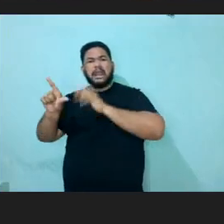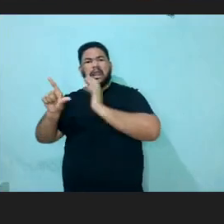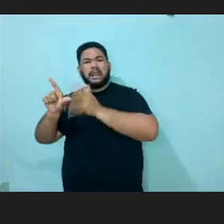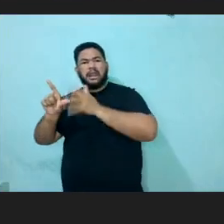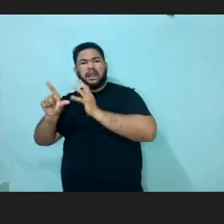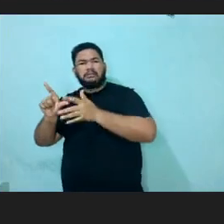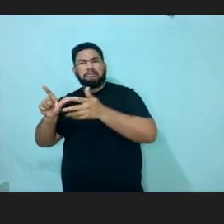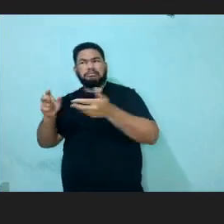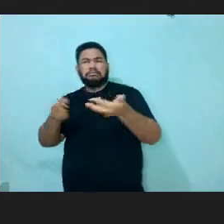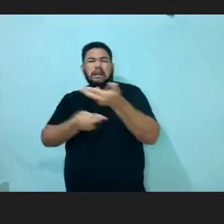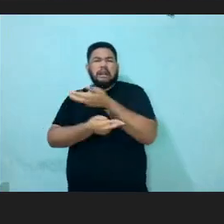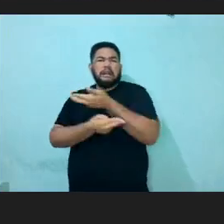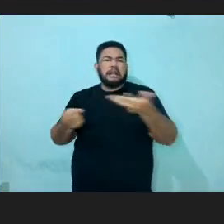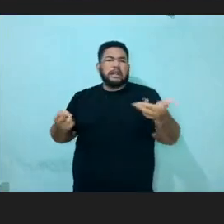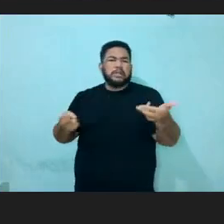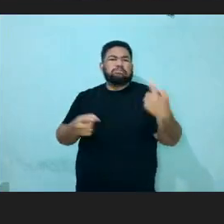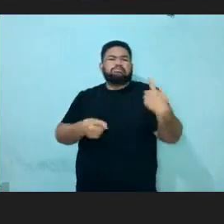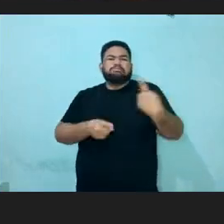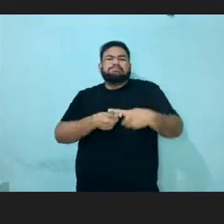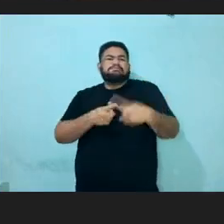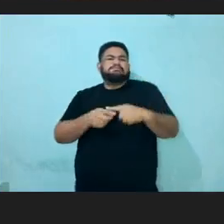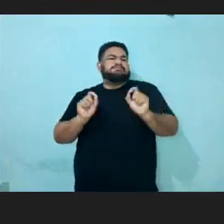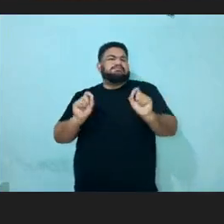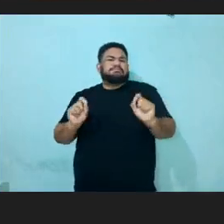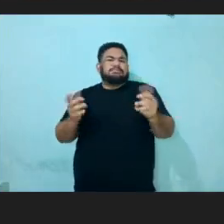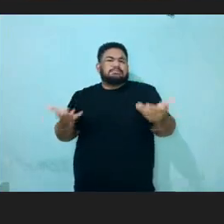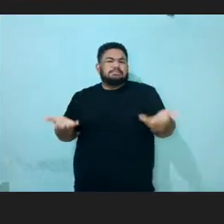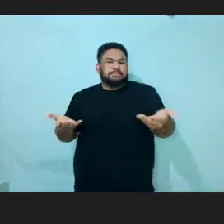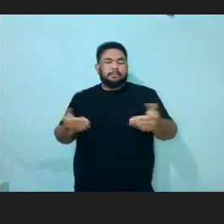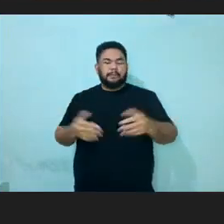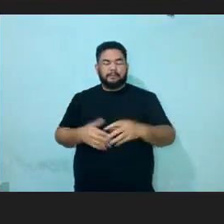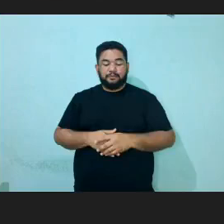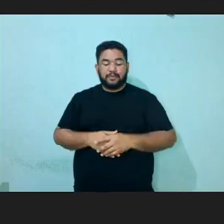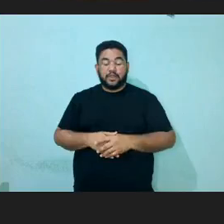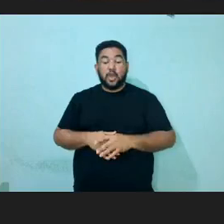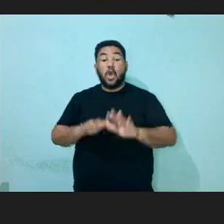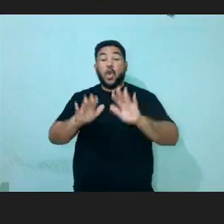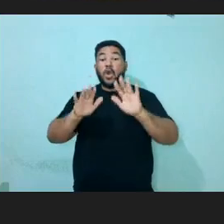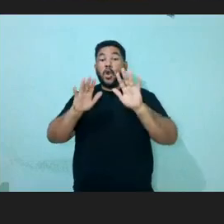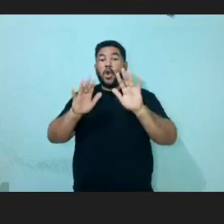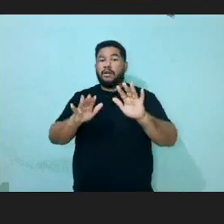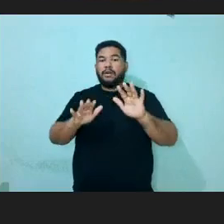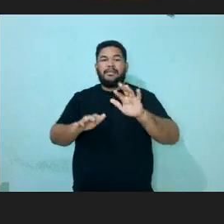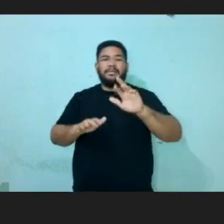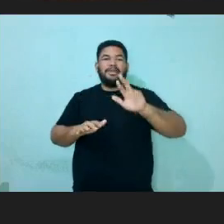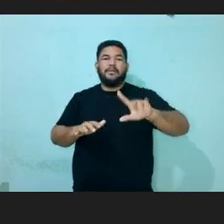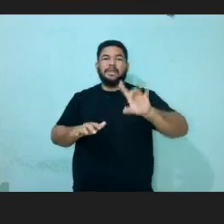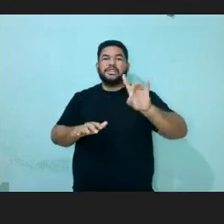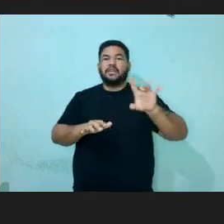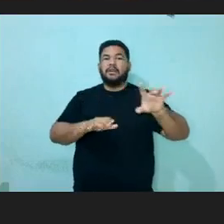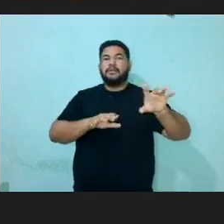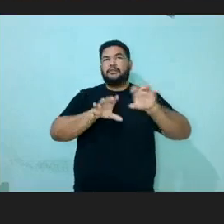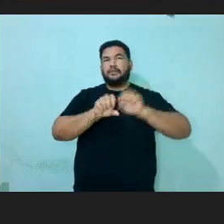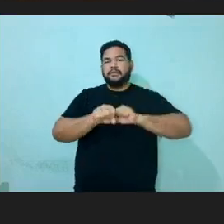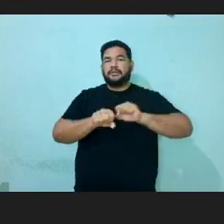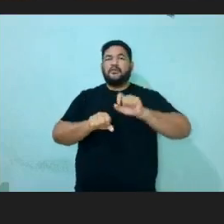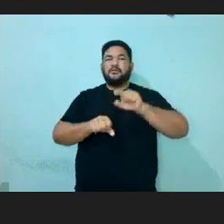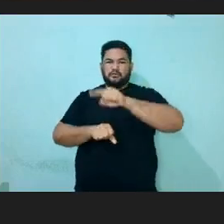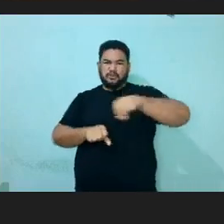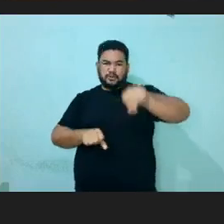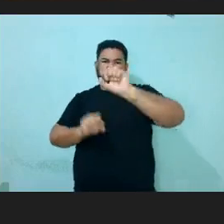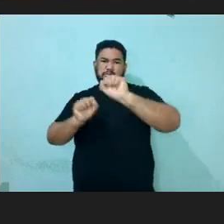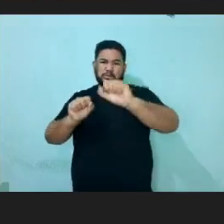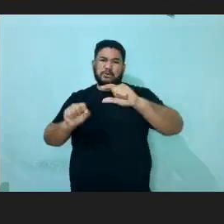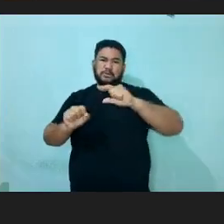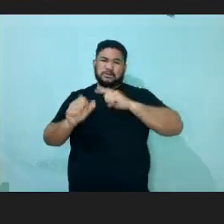de fisioterapia para vocês? Porque para além da formação, né, vocês podem ter contato, vocês podem ser chamados